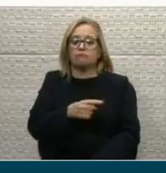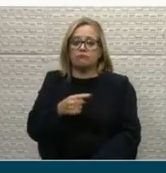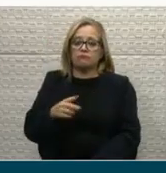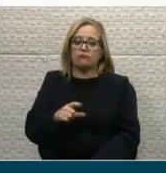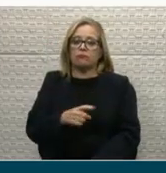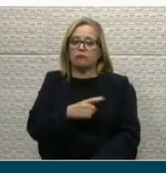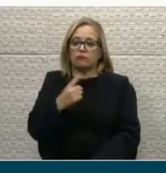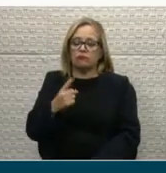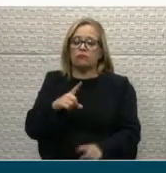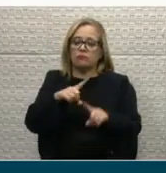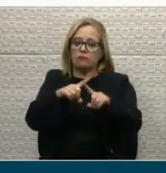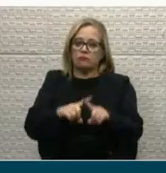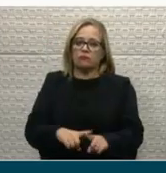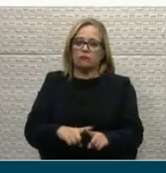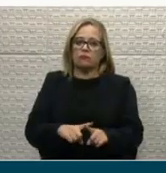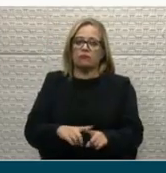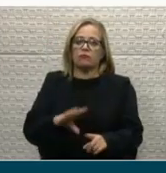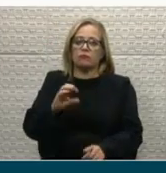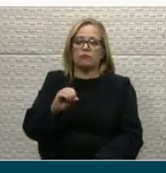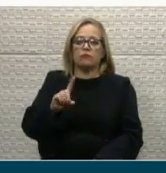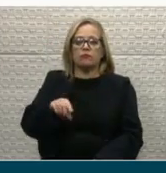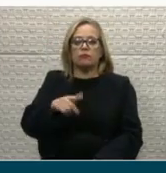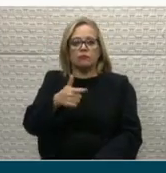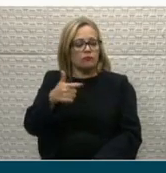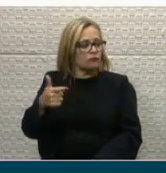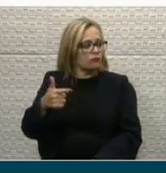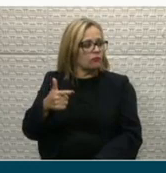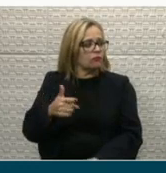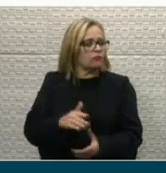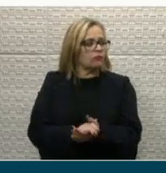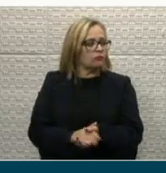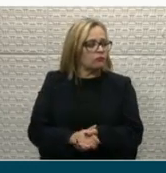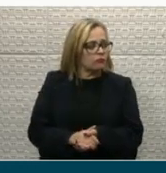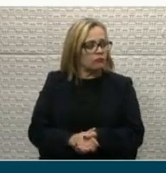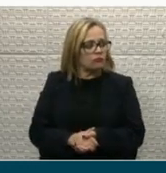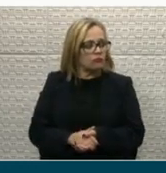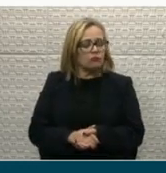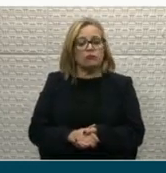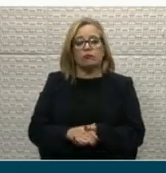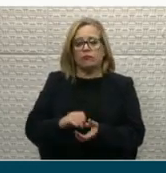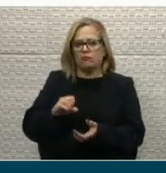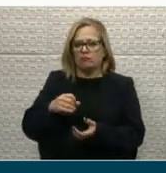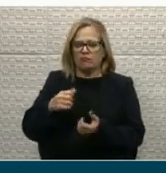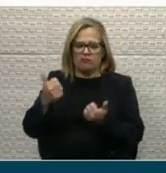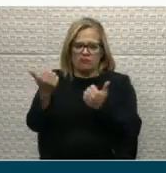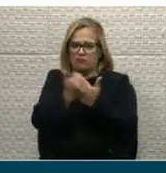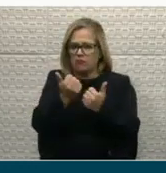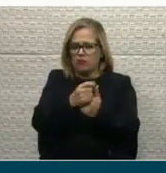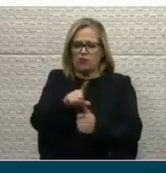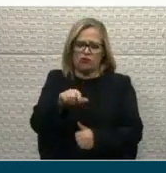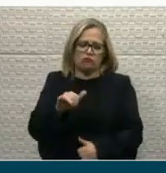1 vezes 0, 2. Então, ao invés de substituir